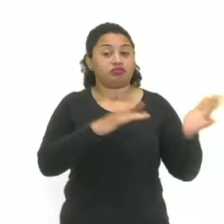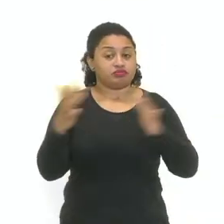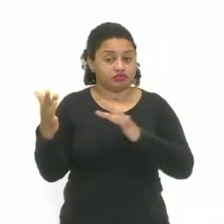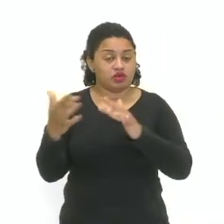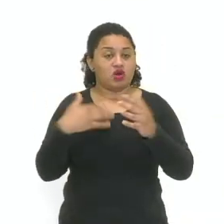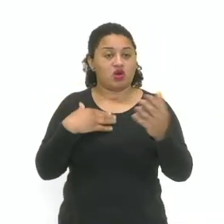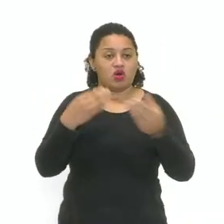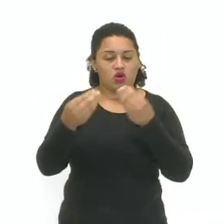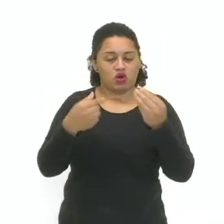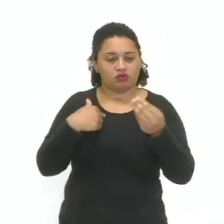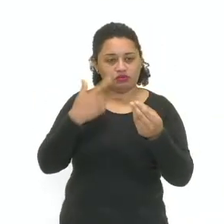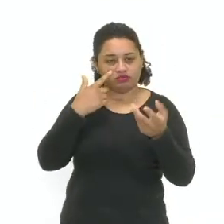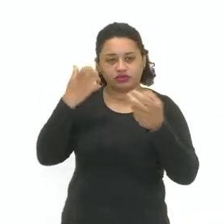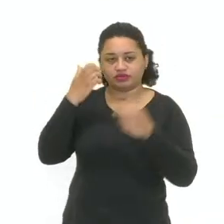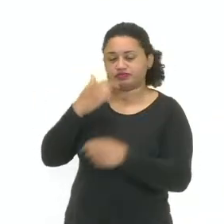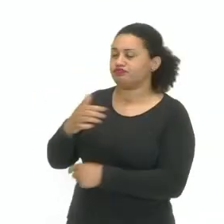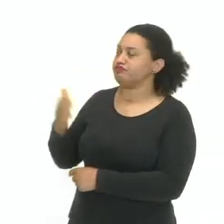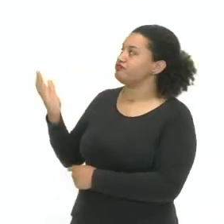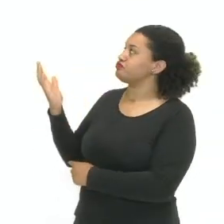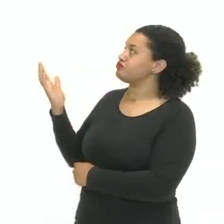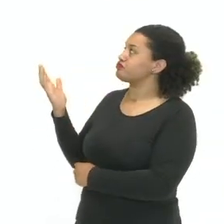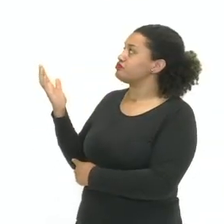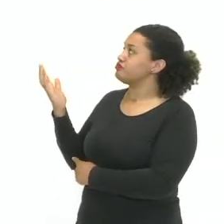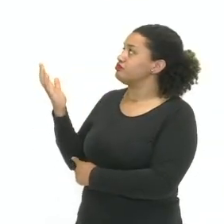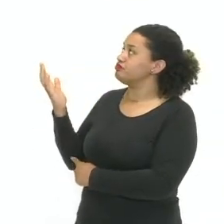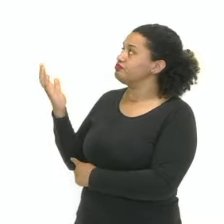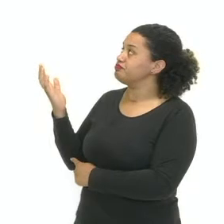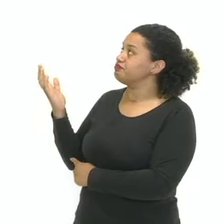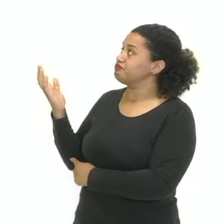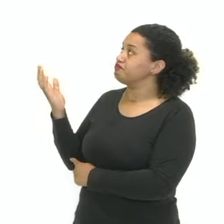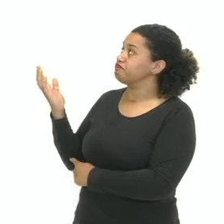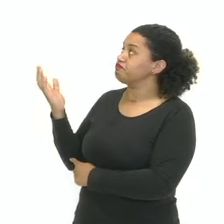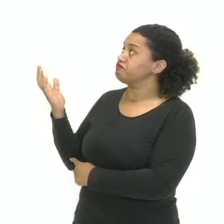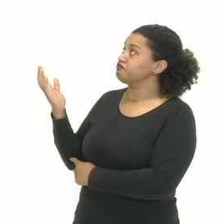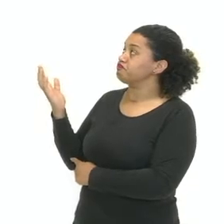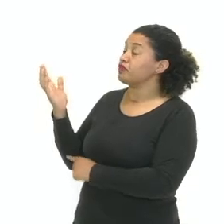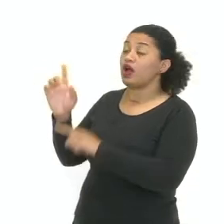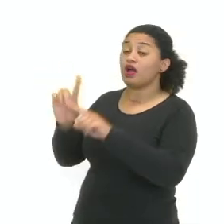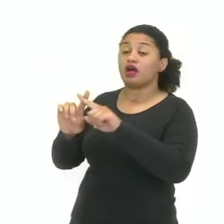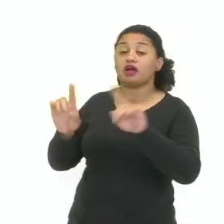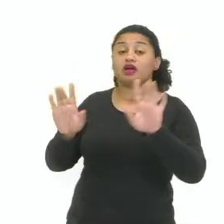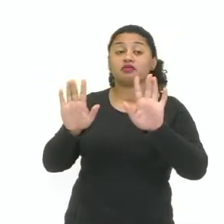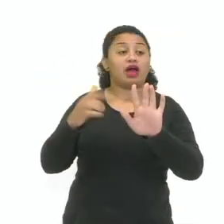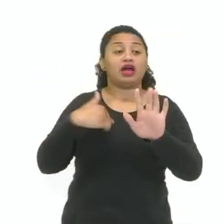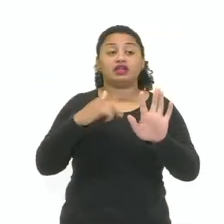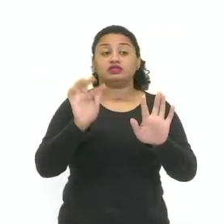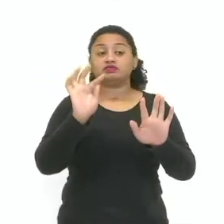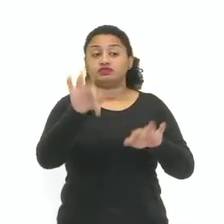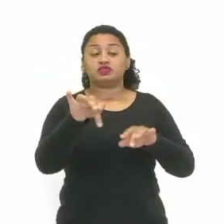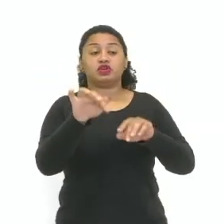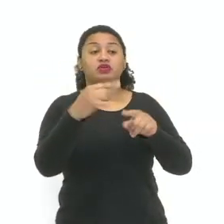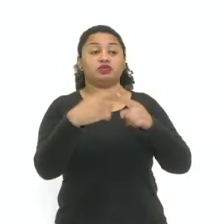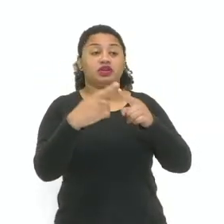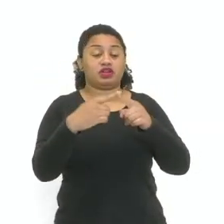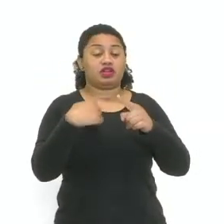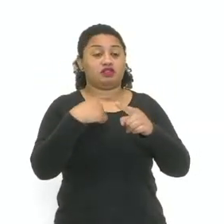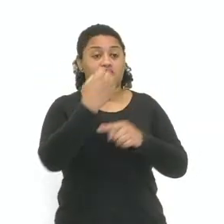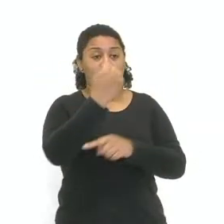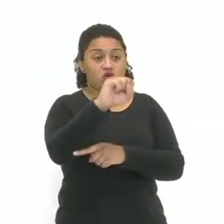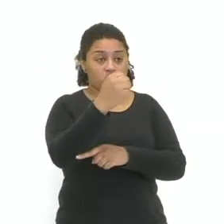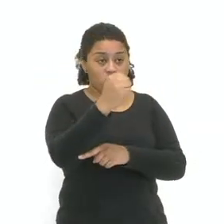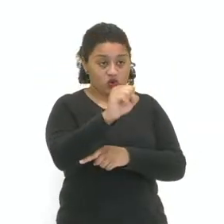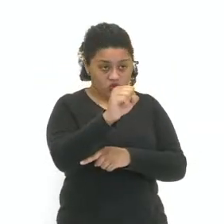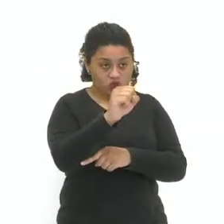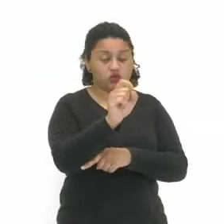aí o meu cálculo, certo? Porque como ele me dá aquela condição no início, eu tenho que pegar este total de 8 tomadas 3